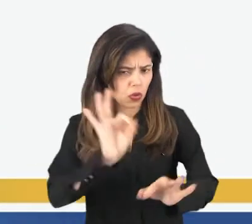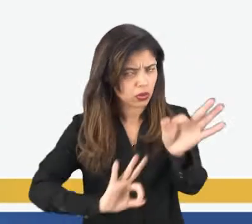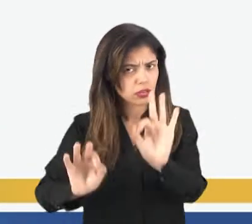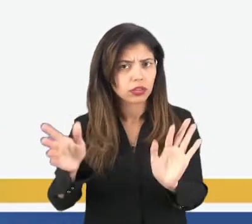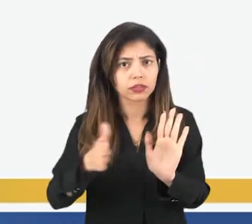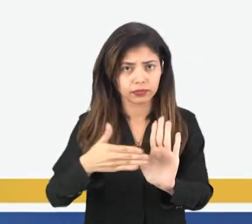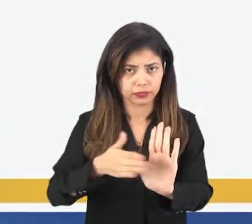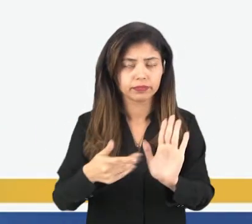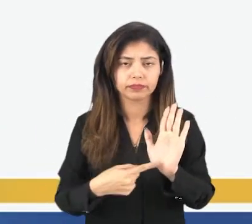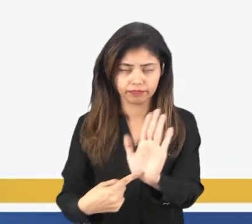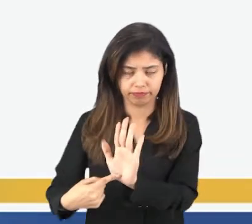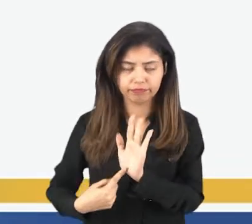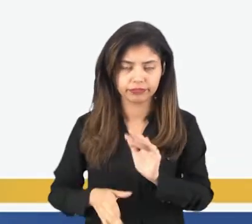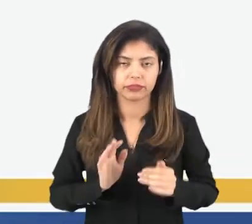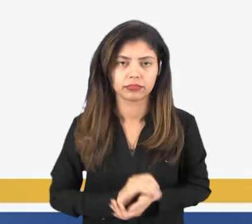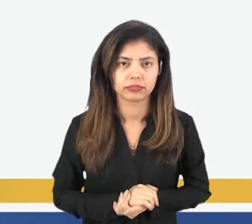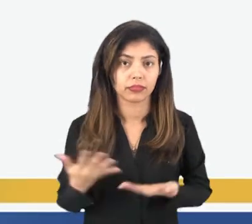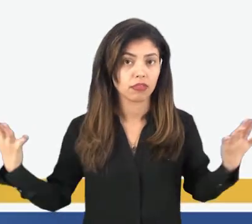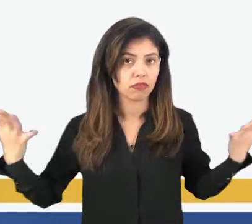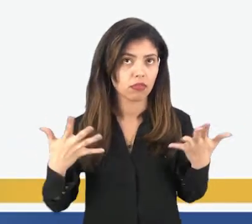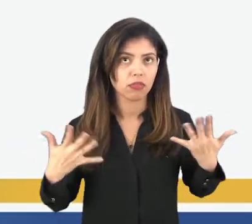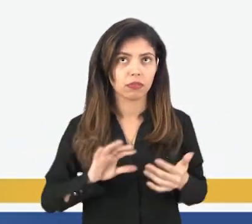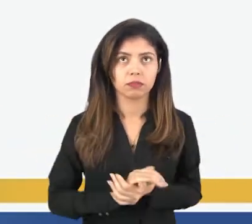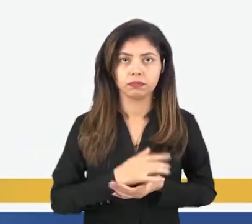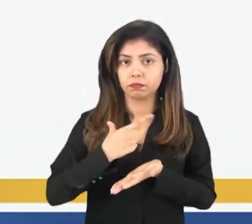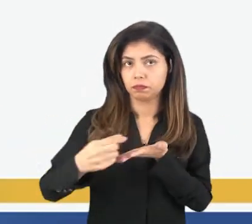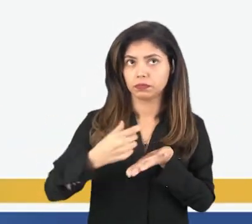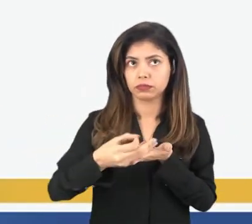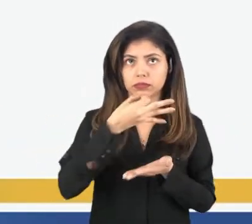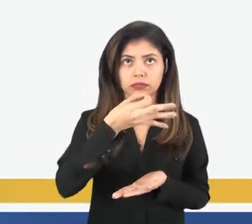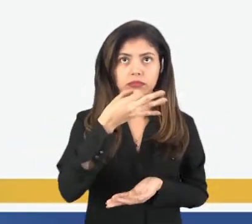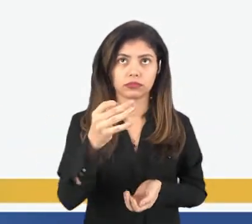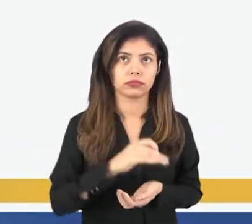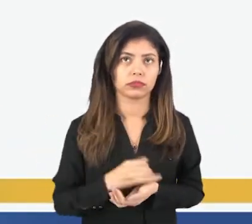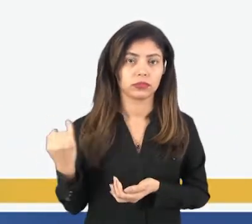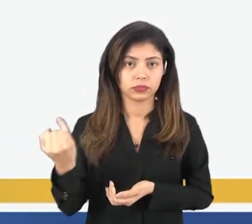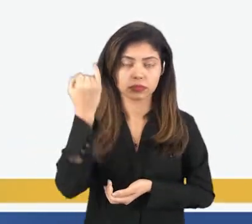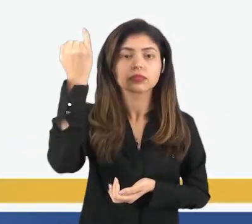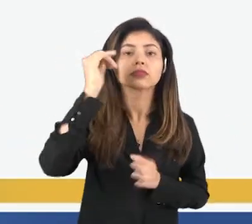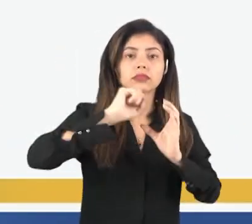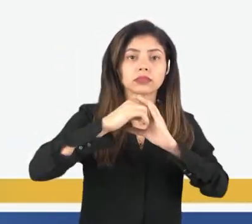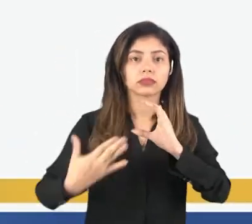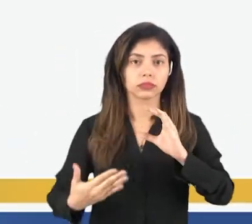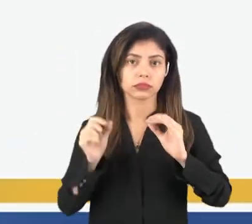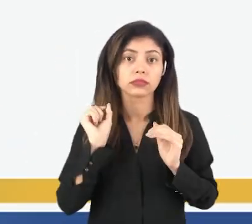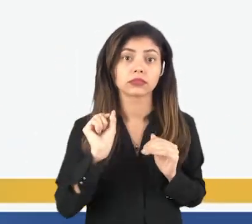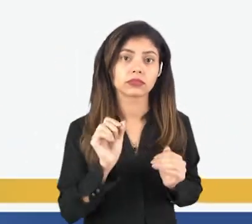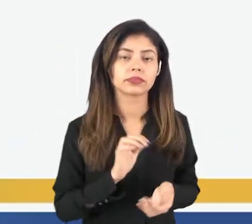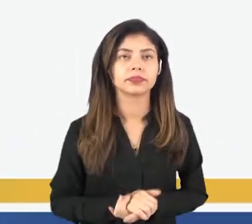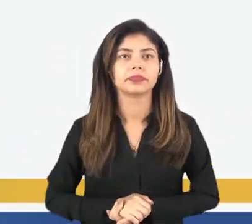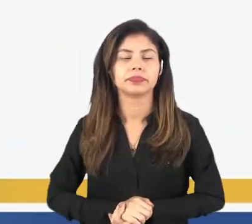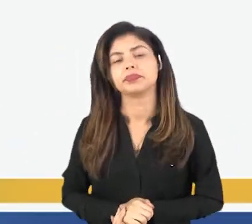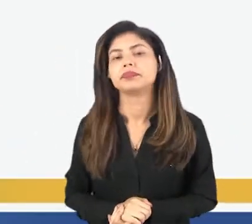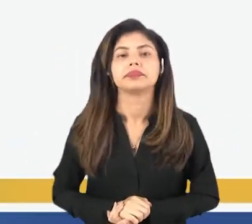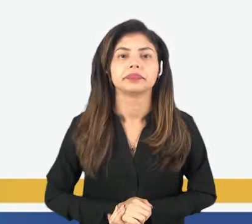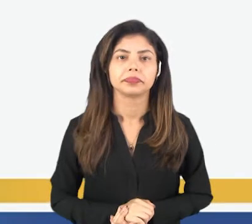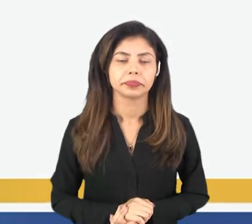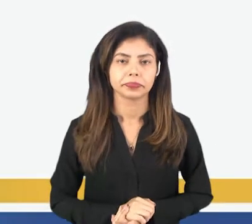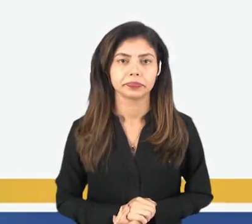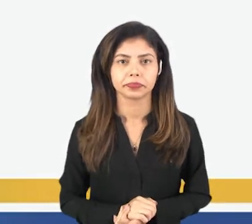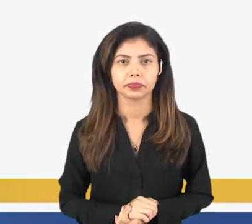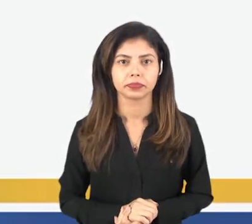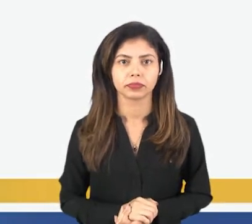organizado dessa forma, tá? Agora, ó, os artigos de opinião, eles têm como principais características as seguintes. Então, preste bem atenção